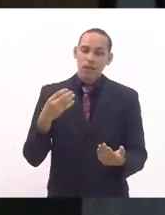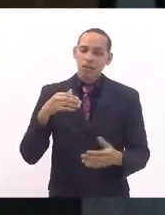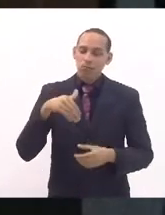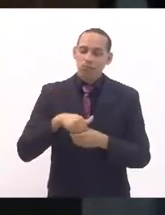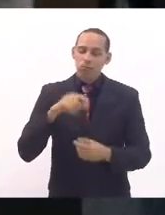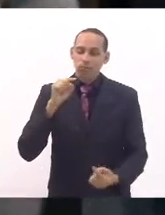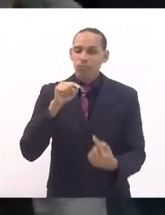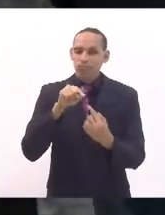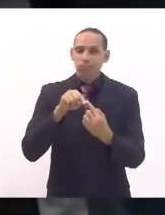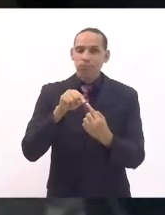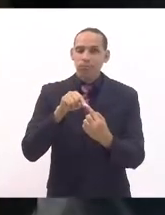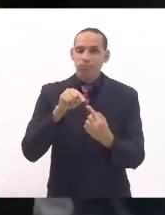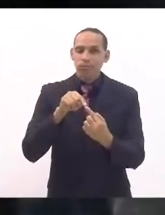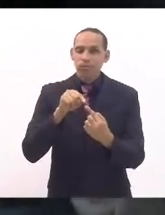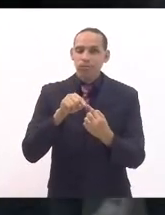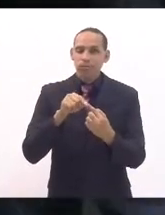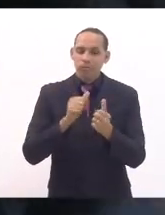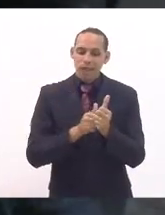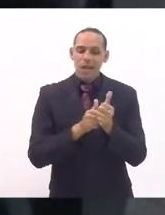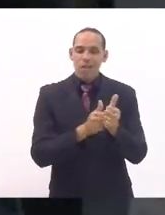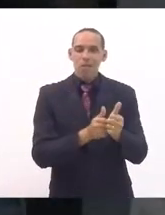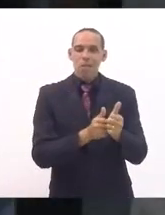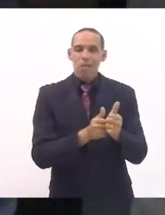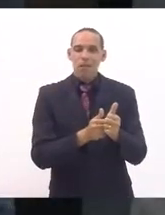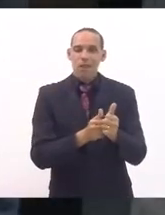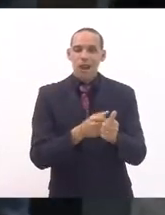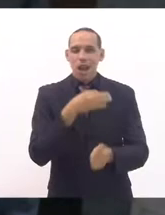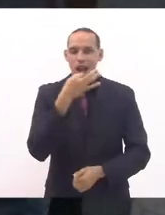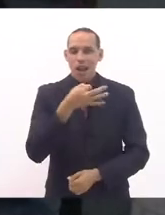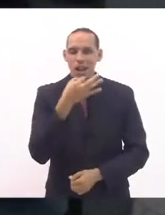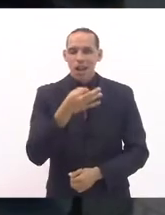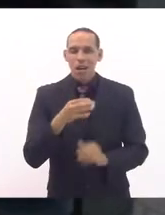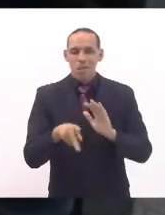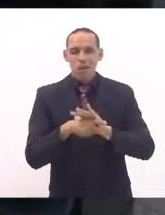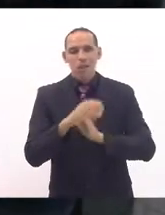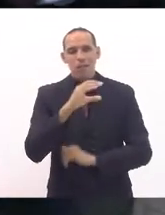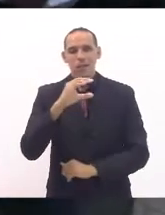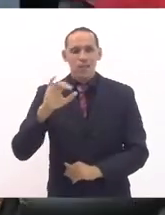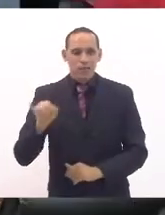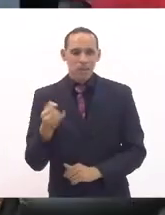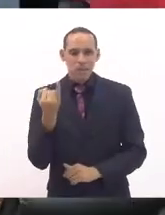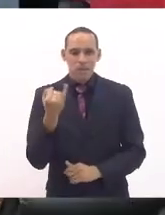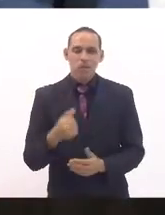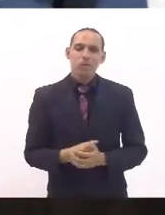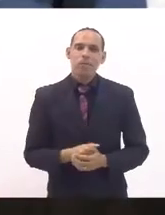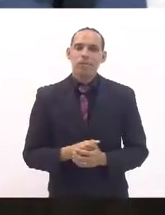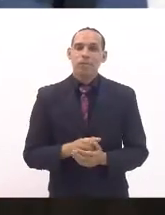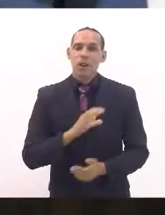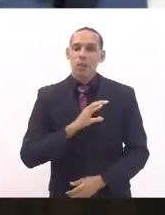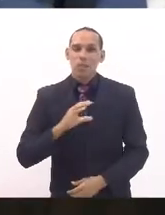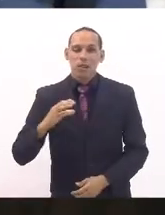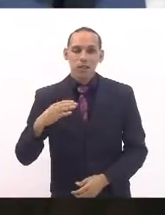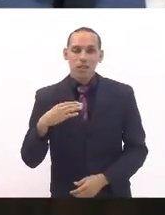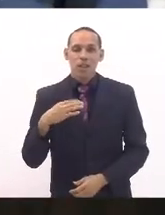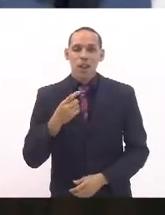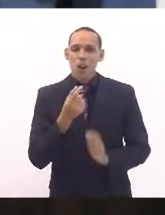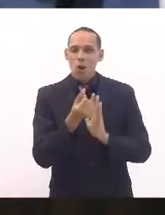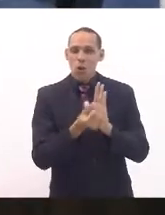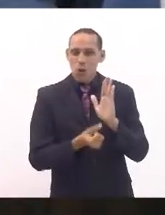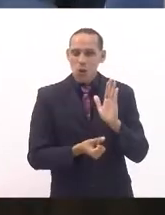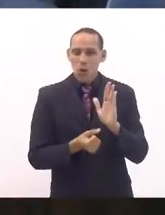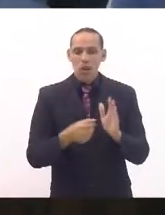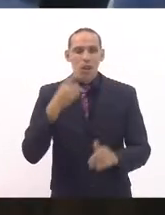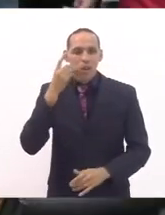favorável, acompanhando o parecer da CCJ. Pela Comissão de Orçamento, deputado Márcio